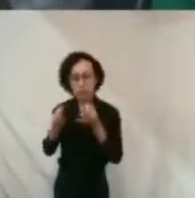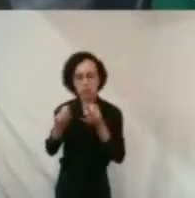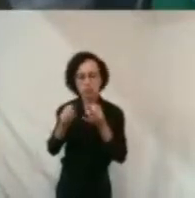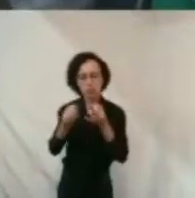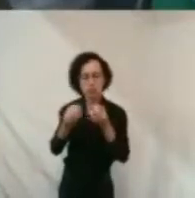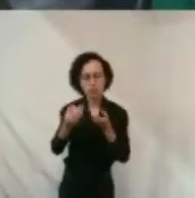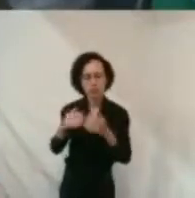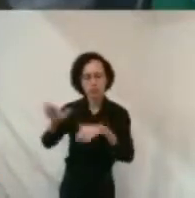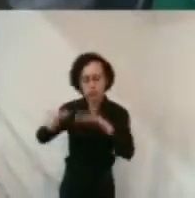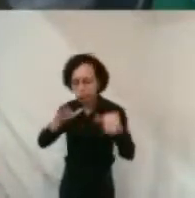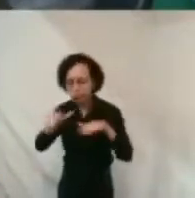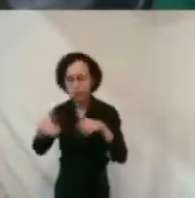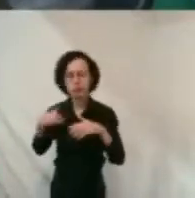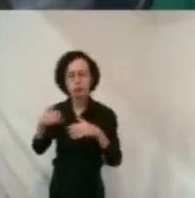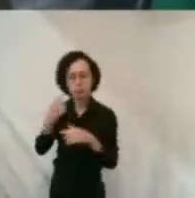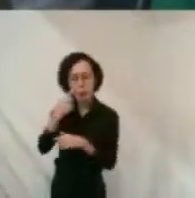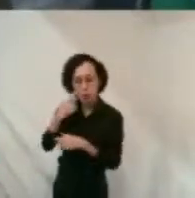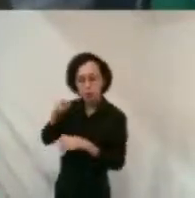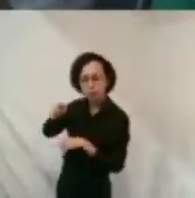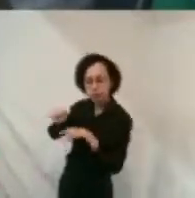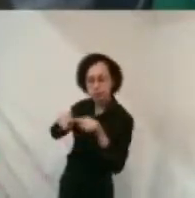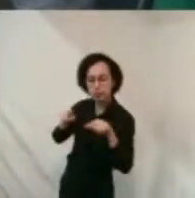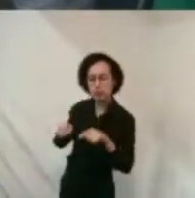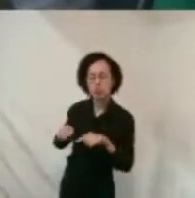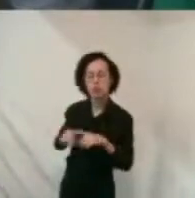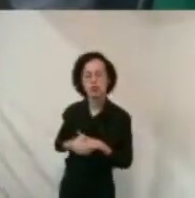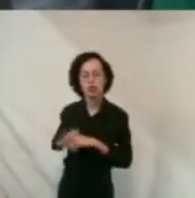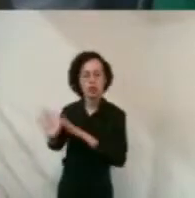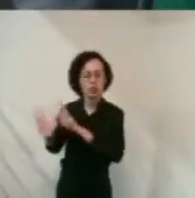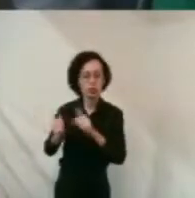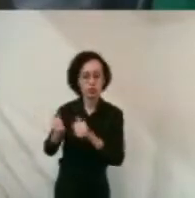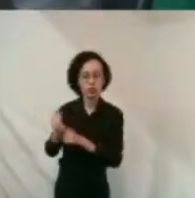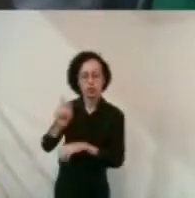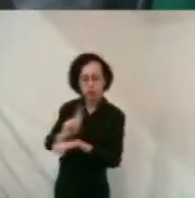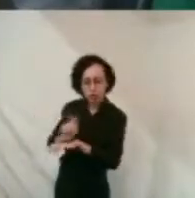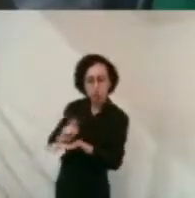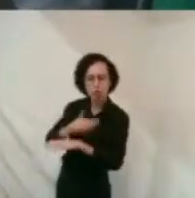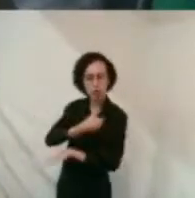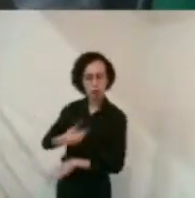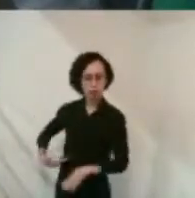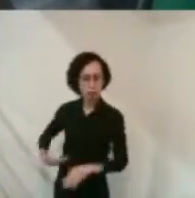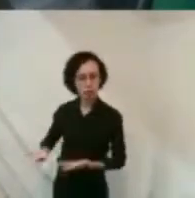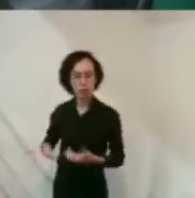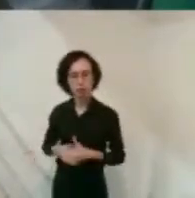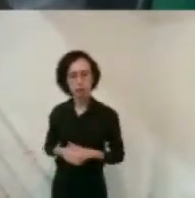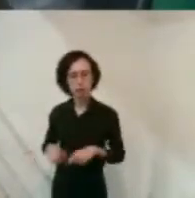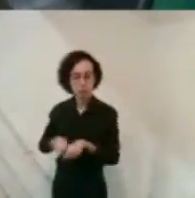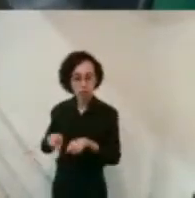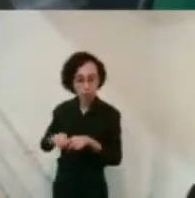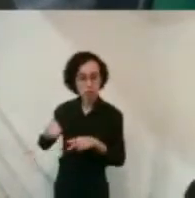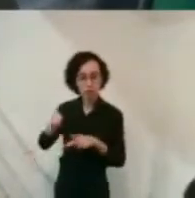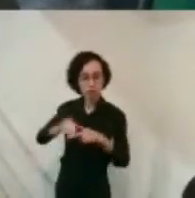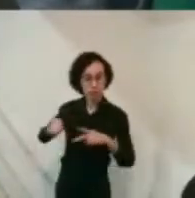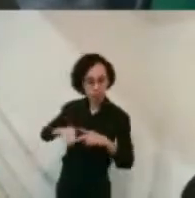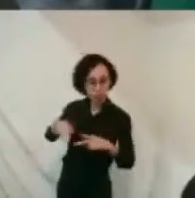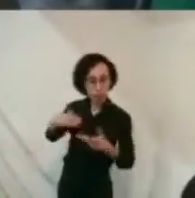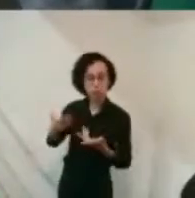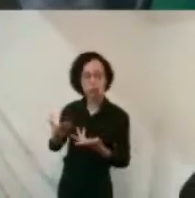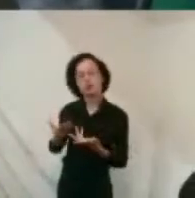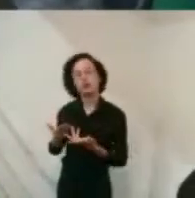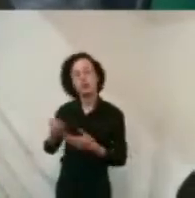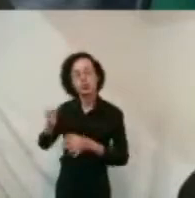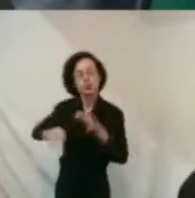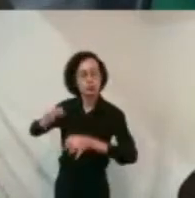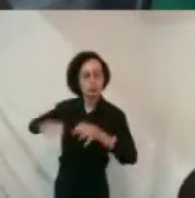despertar na própria sociedade civil, no próprio gestores públicos, no próprio Ministério Público, na Justiça, em